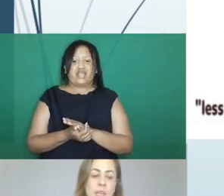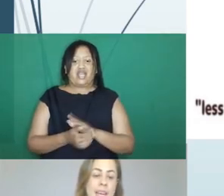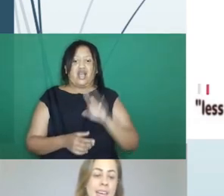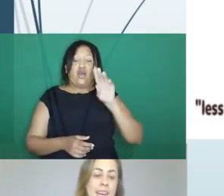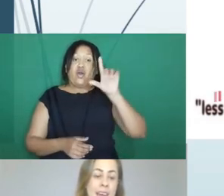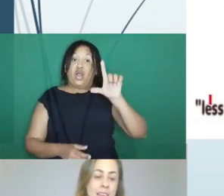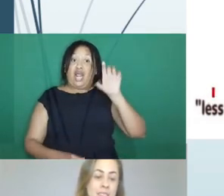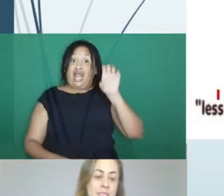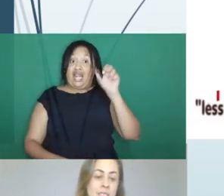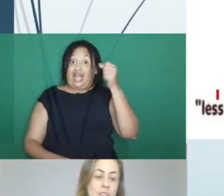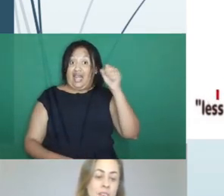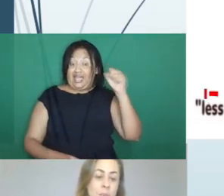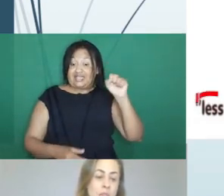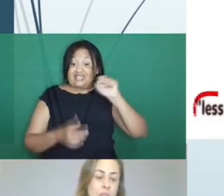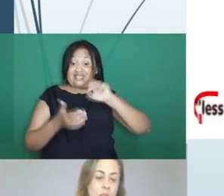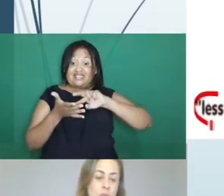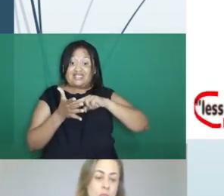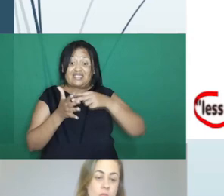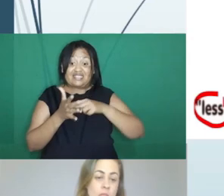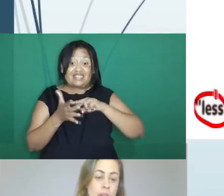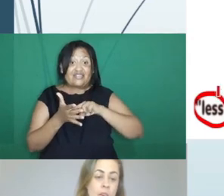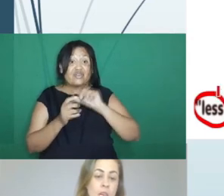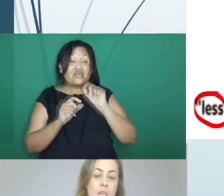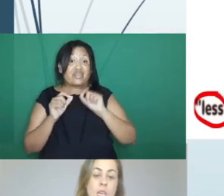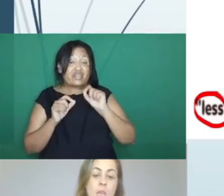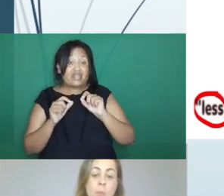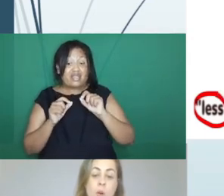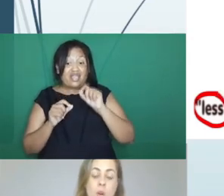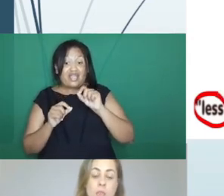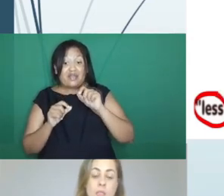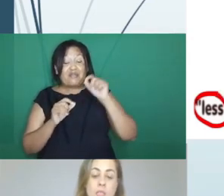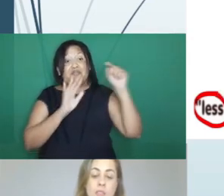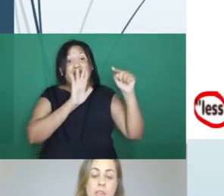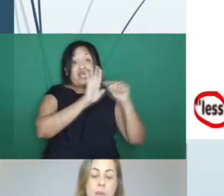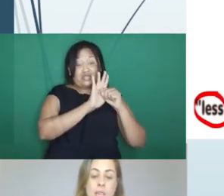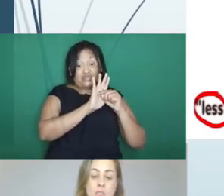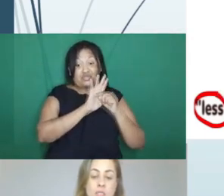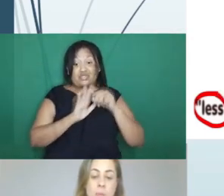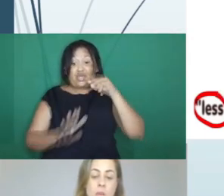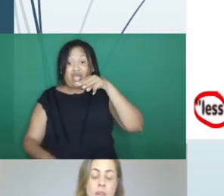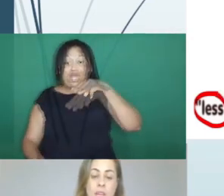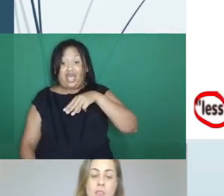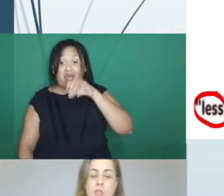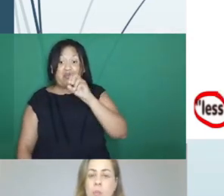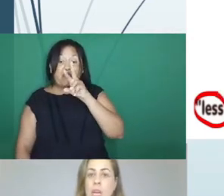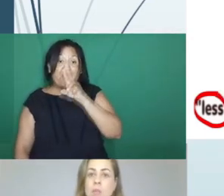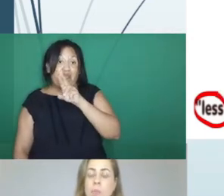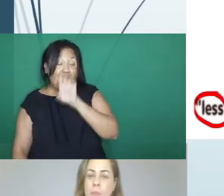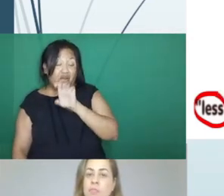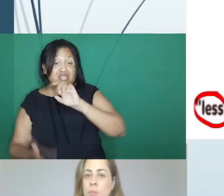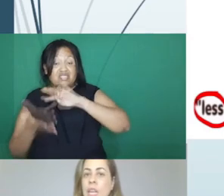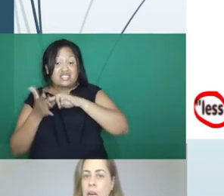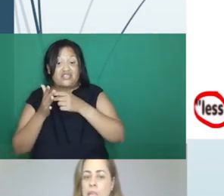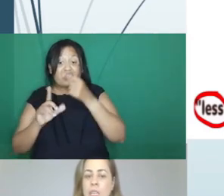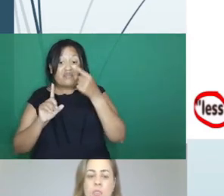altíssimo Leste significa menos tá e mor significa mais a gente também conhece um vocabulário